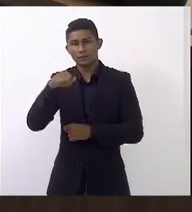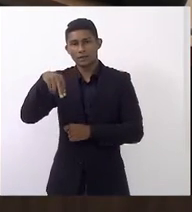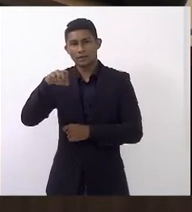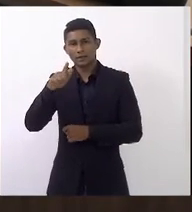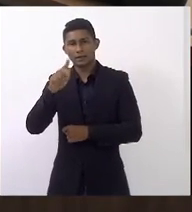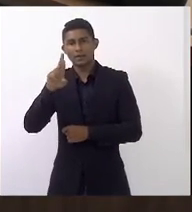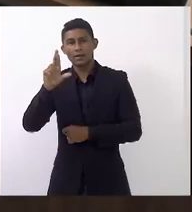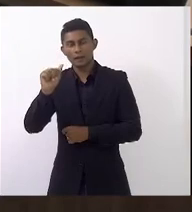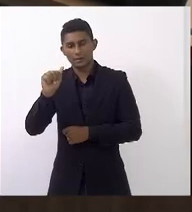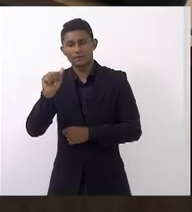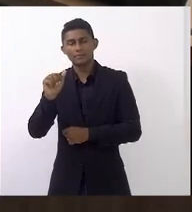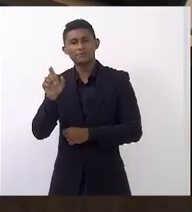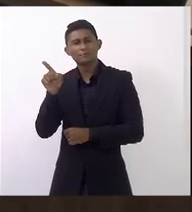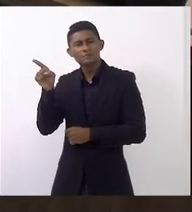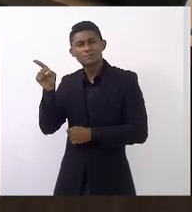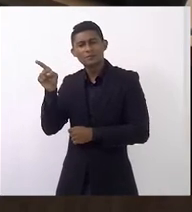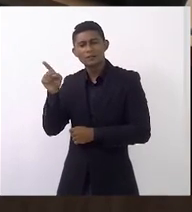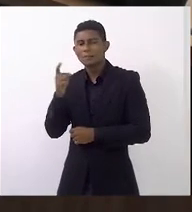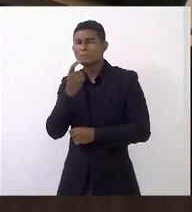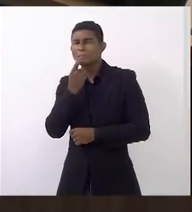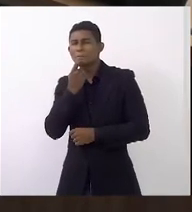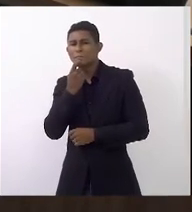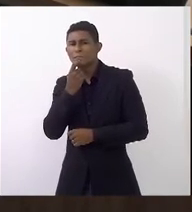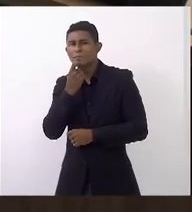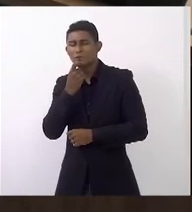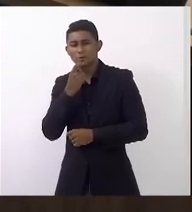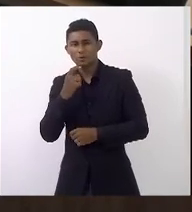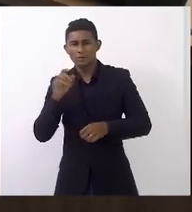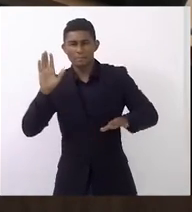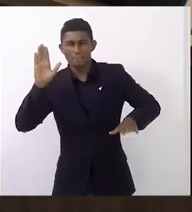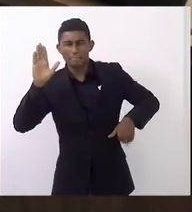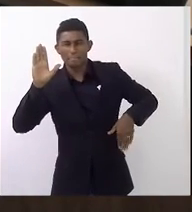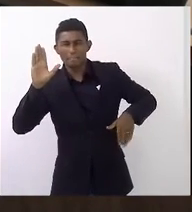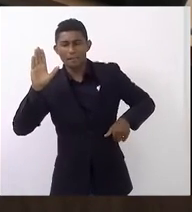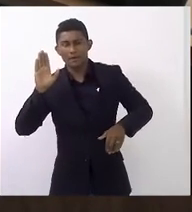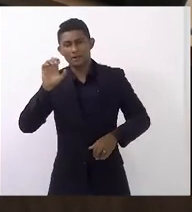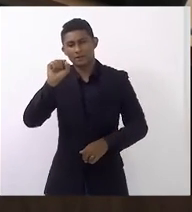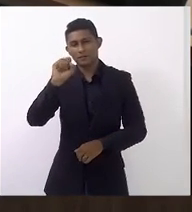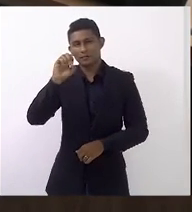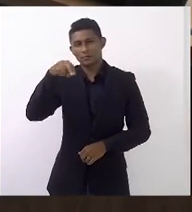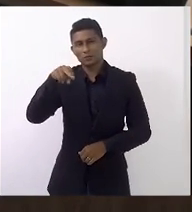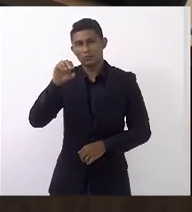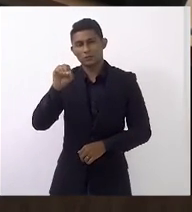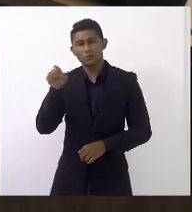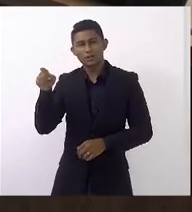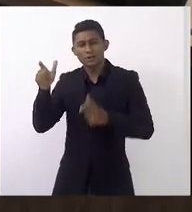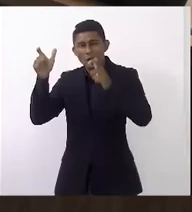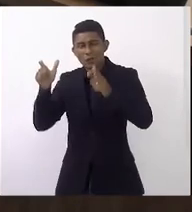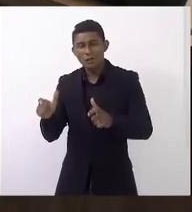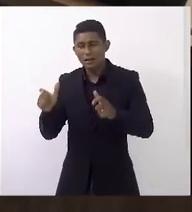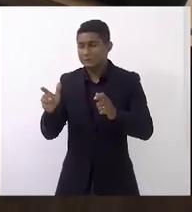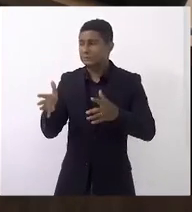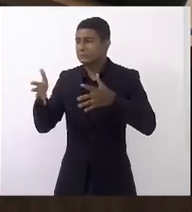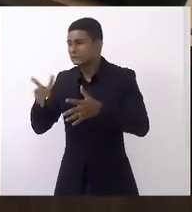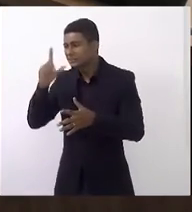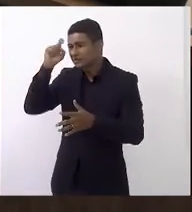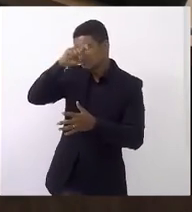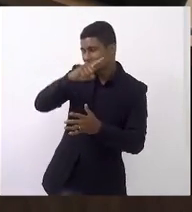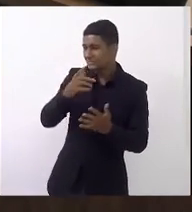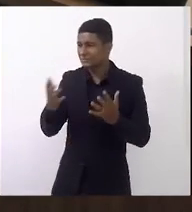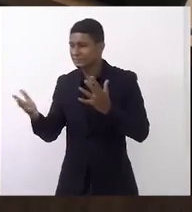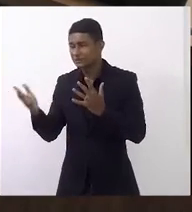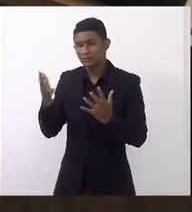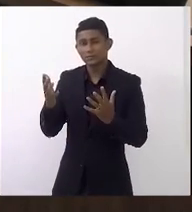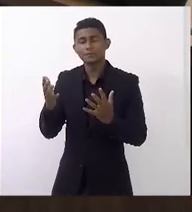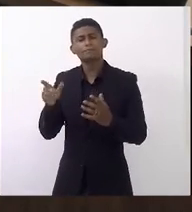Uma comunidade que fica ali próxima à Praia do Sono, né? Numa região de acesso difícil e limitado. É um exemplo das